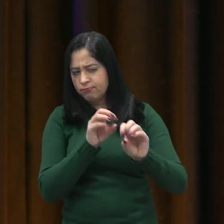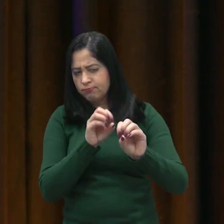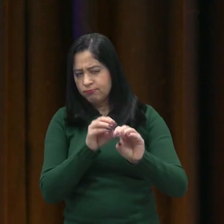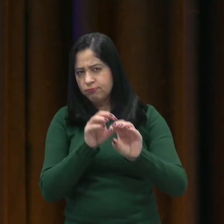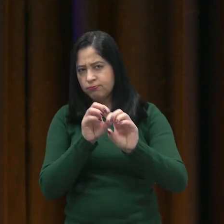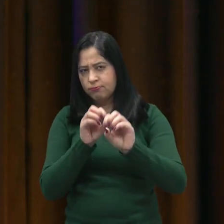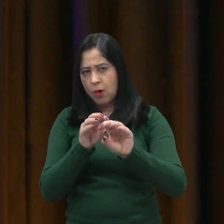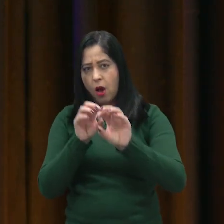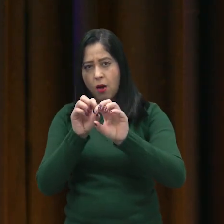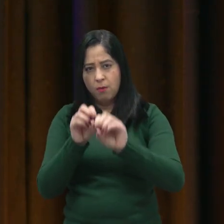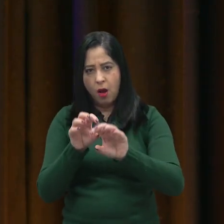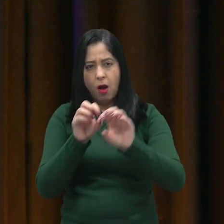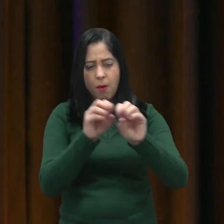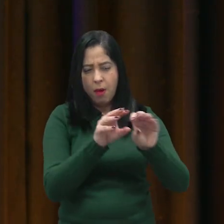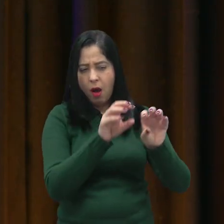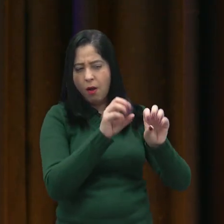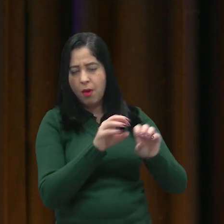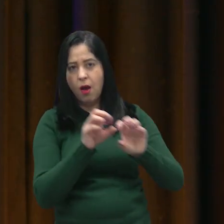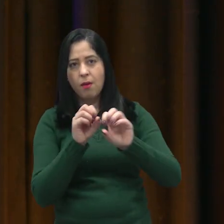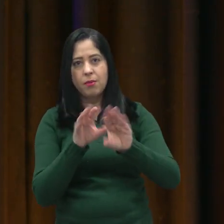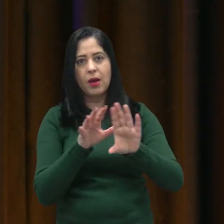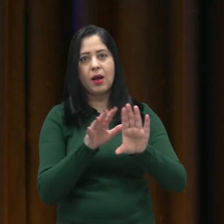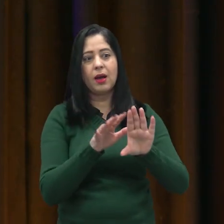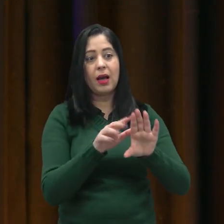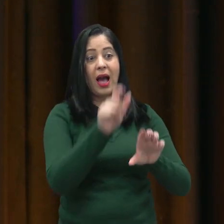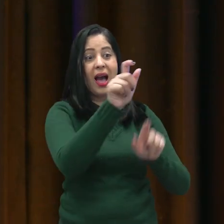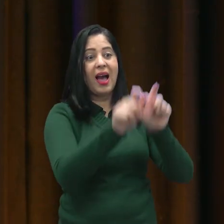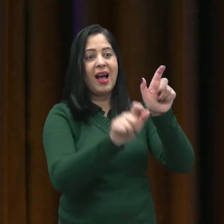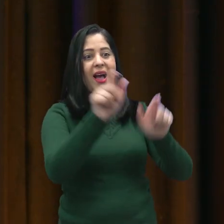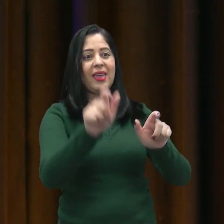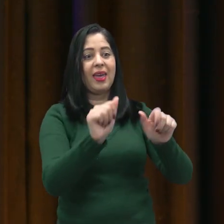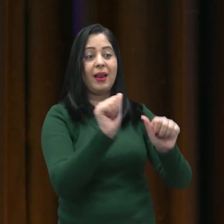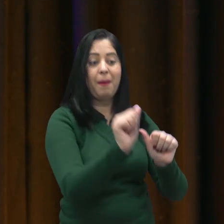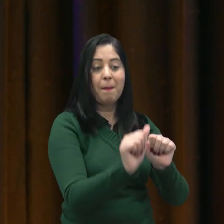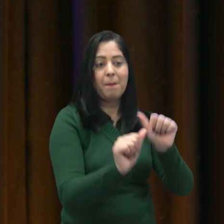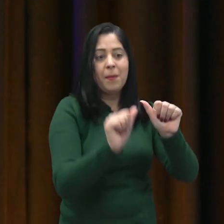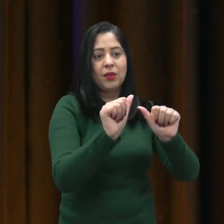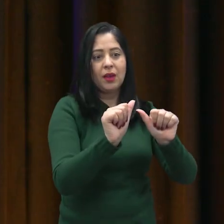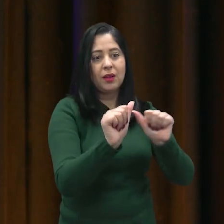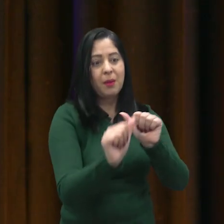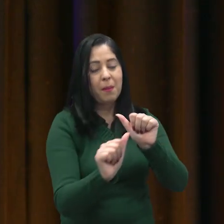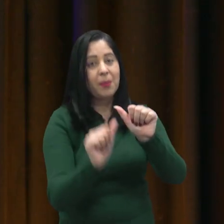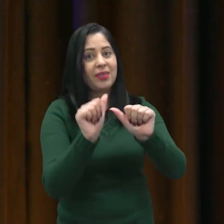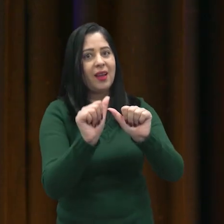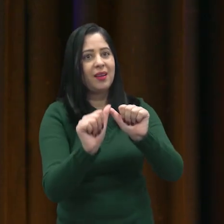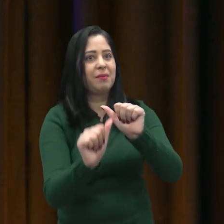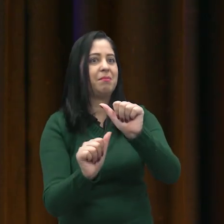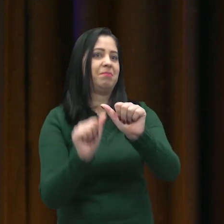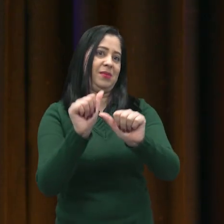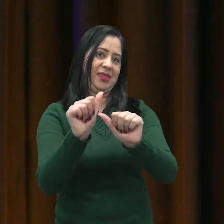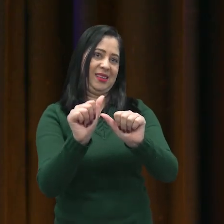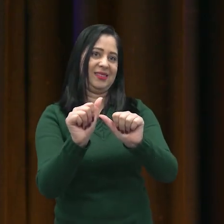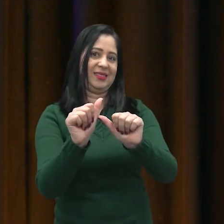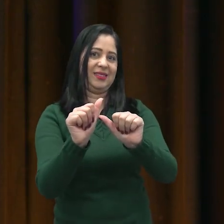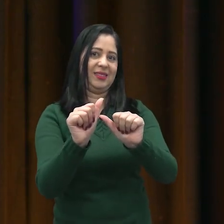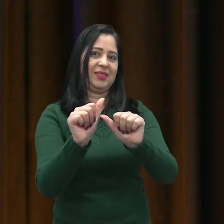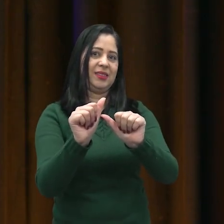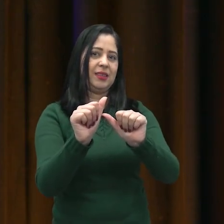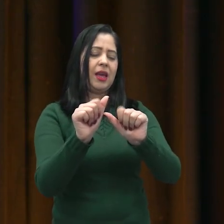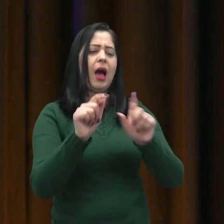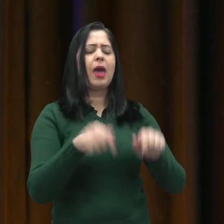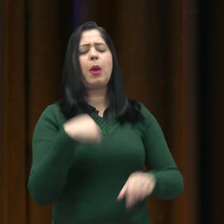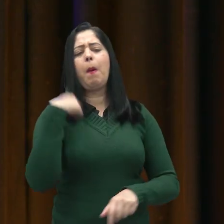aula, isso ia tendo uma quebra. Uhum. E foi quando eu decidi, né,